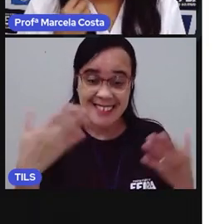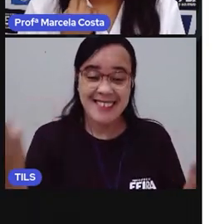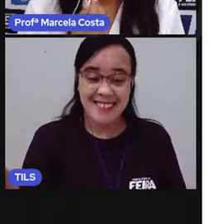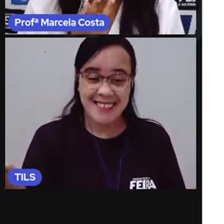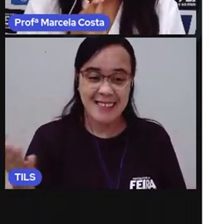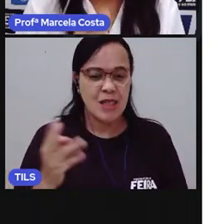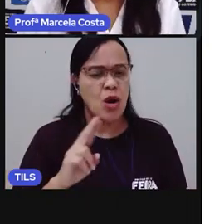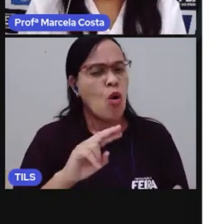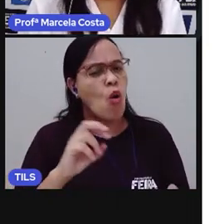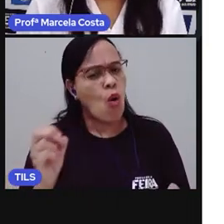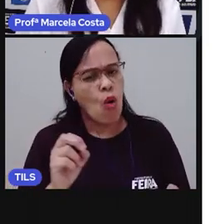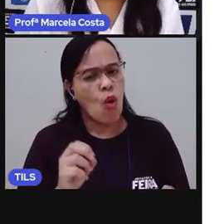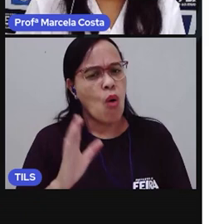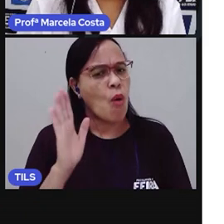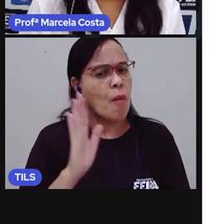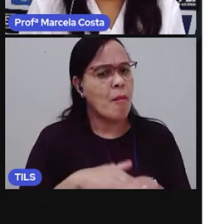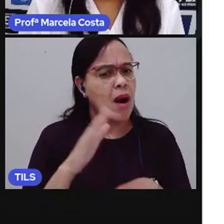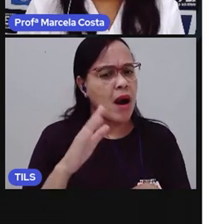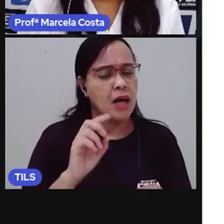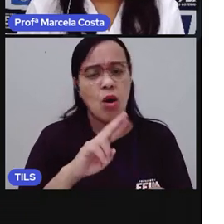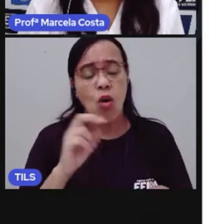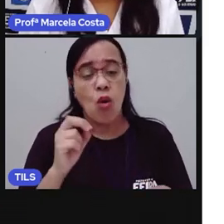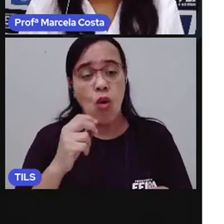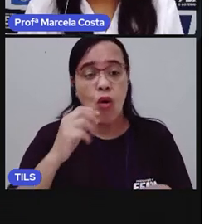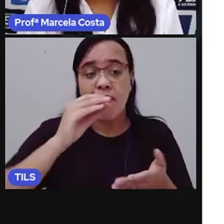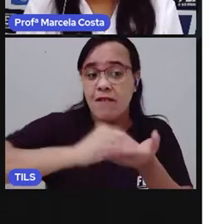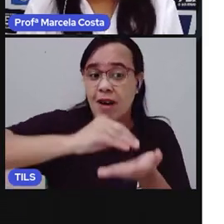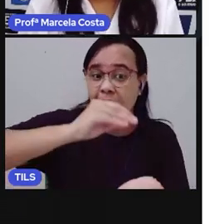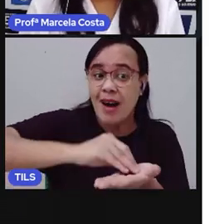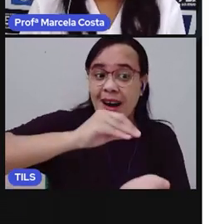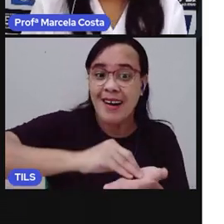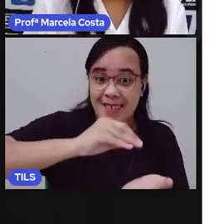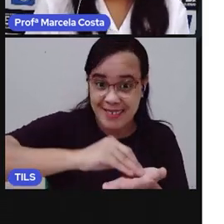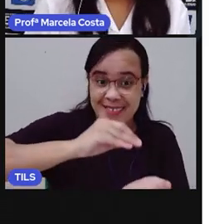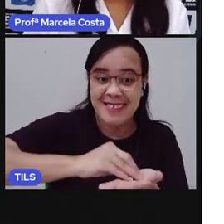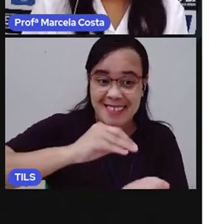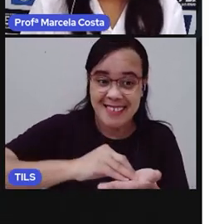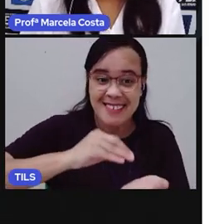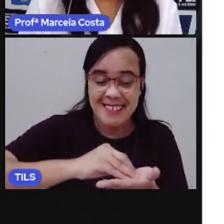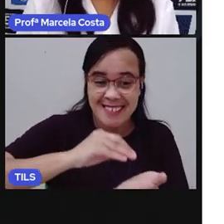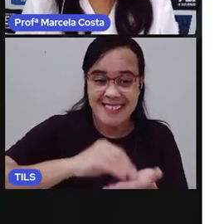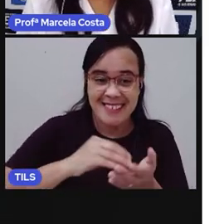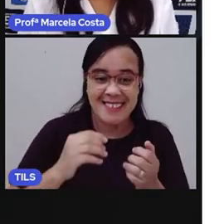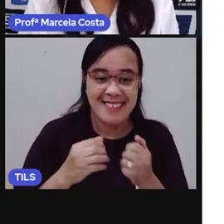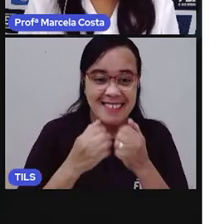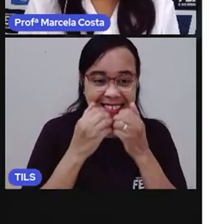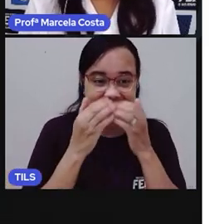o pote mais amarelinha aí na frente um sorriso de janelinha